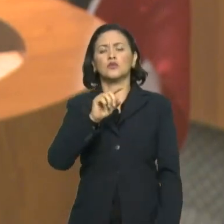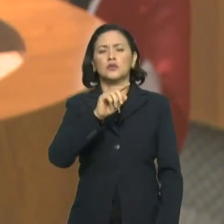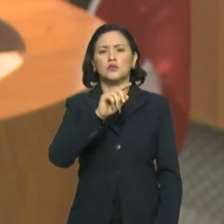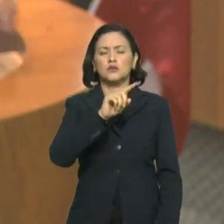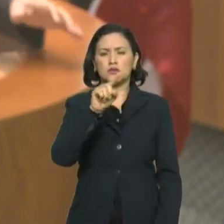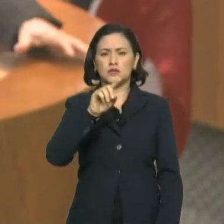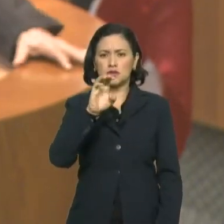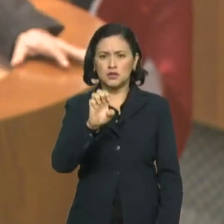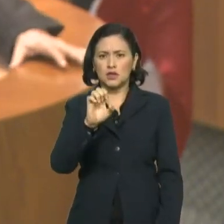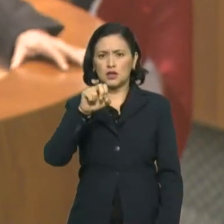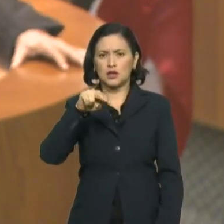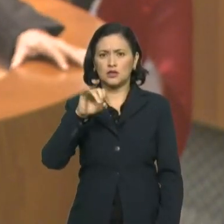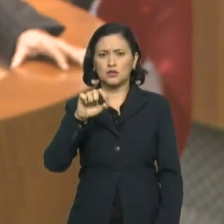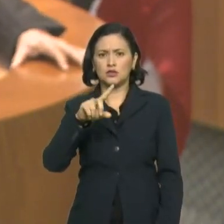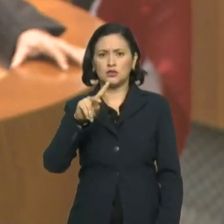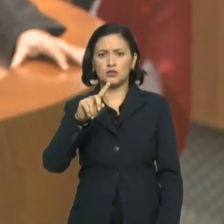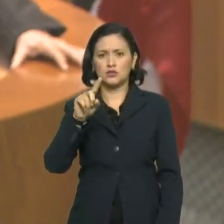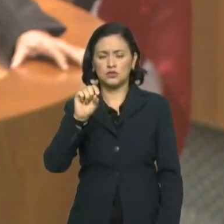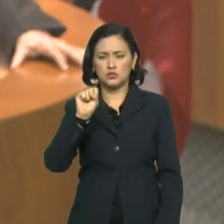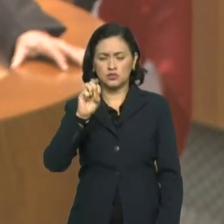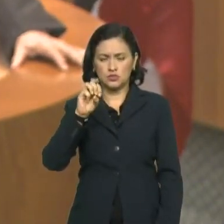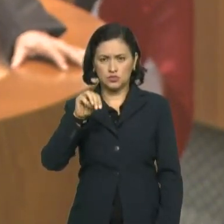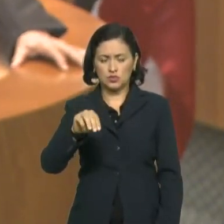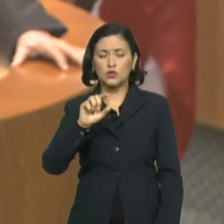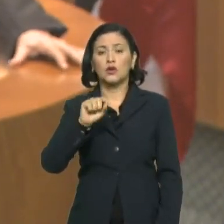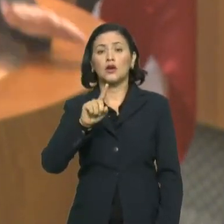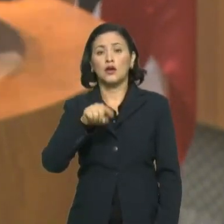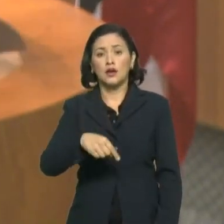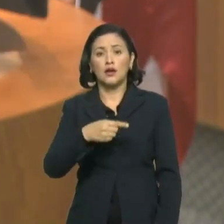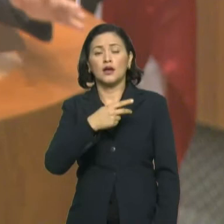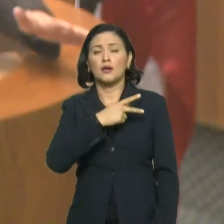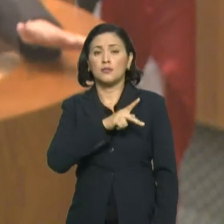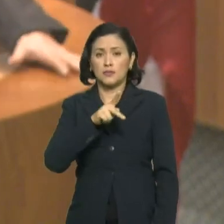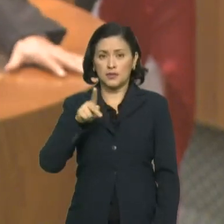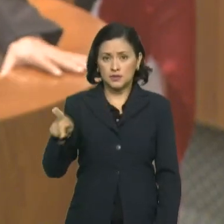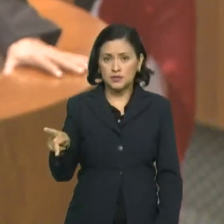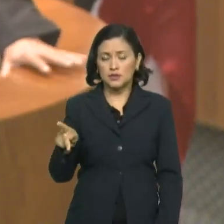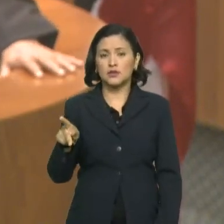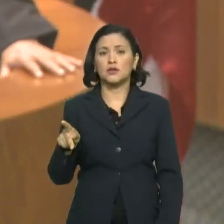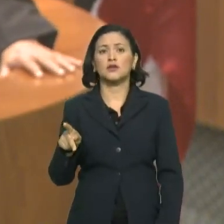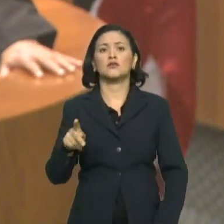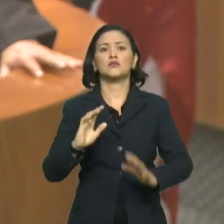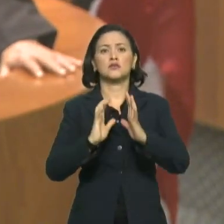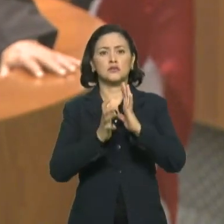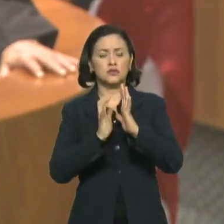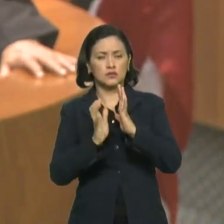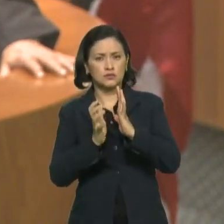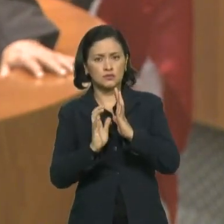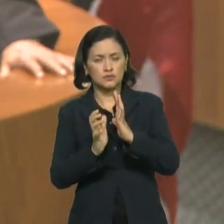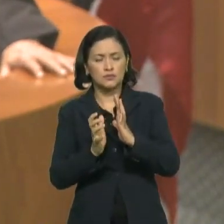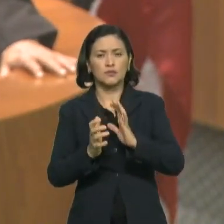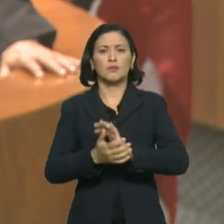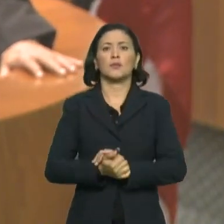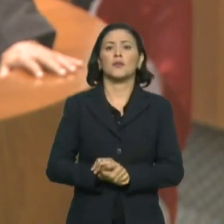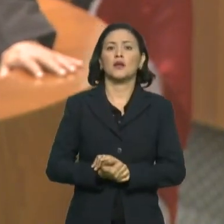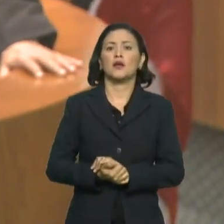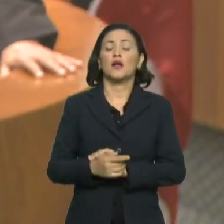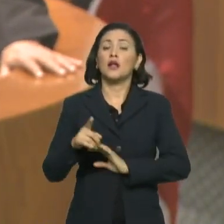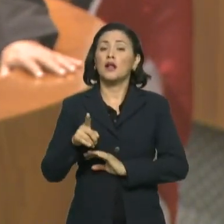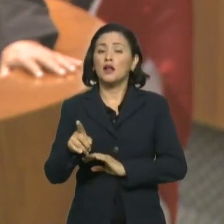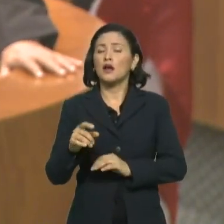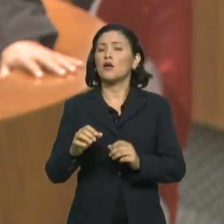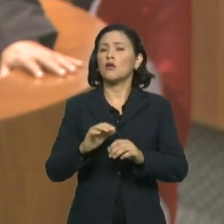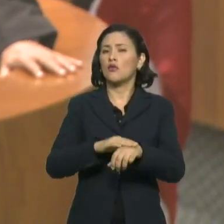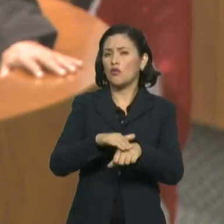Zé Mário, que é o secretário adjunto de Educação, e lá nós conversamos sobre algumas pautas de Riachão. Uma delas,